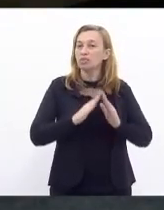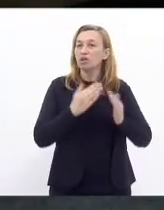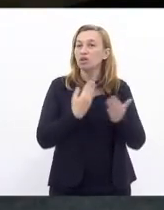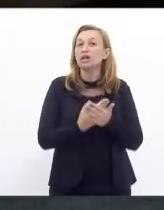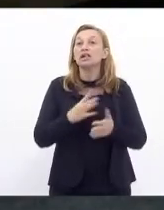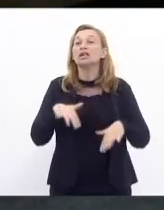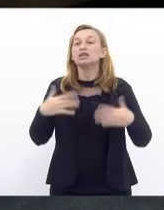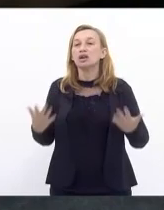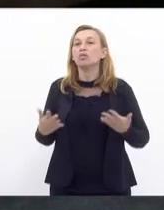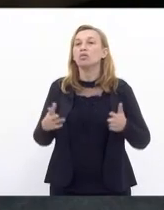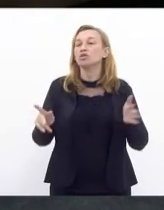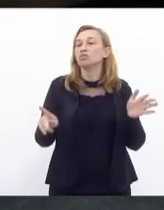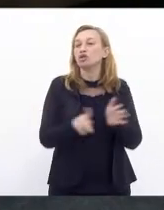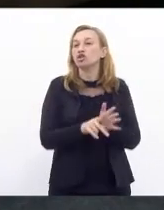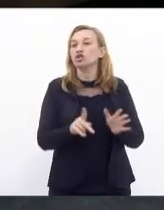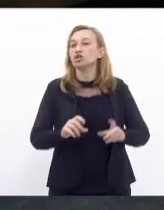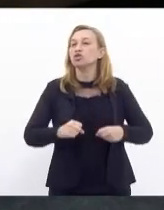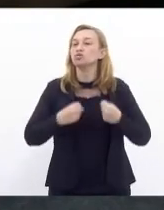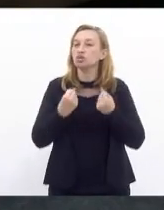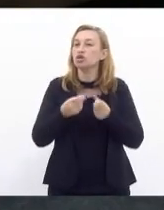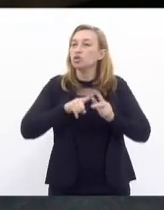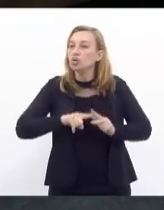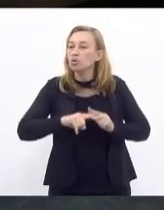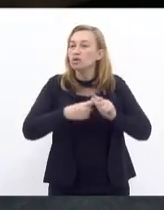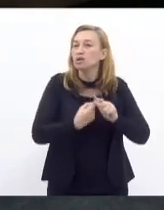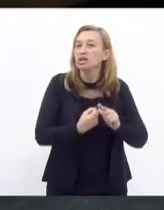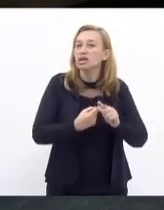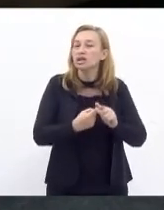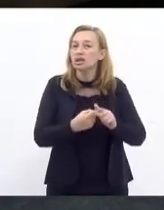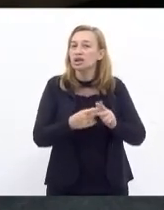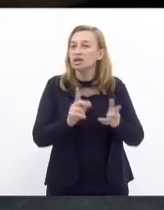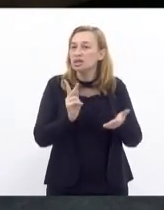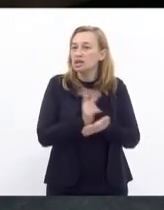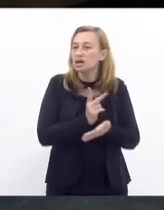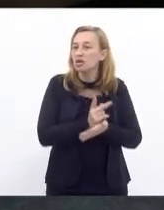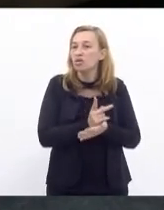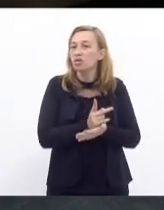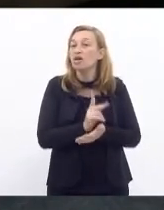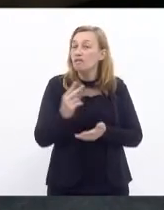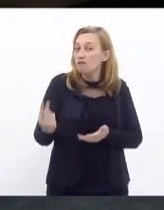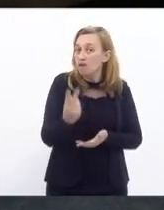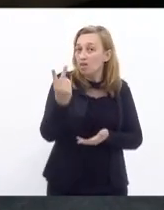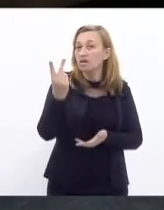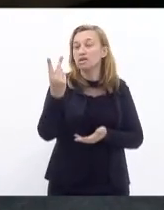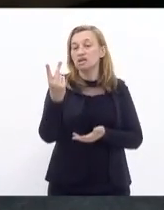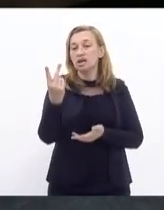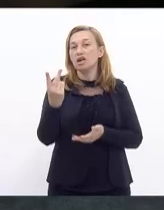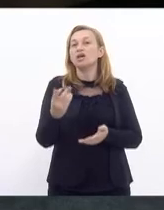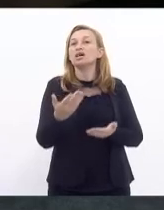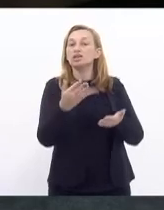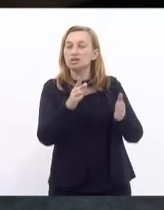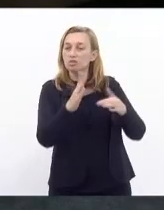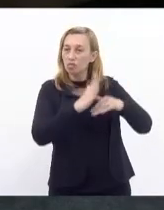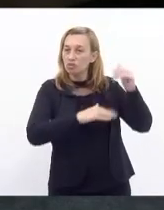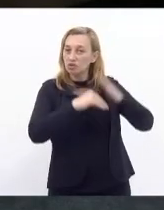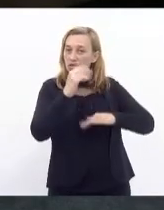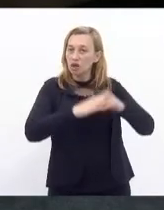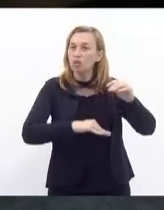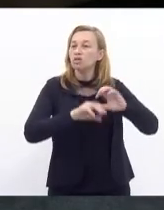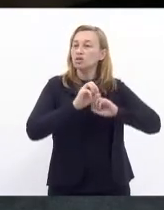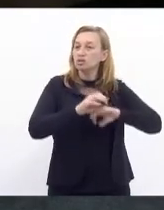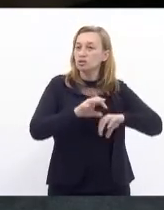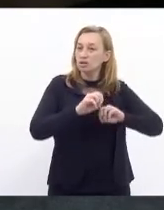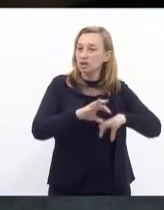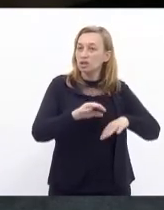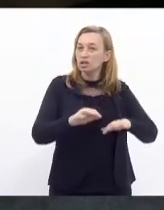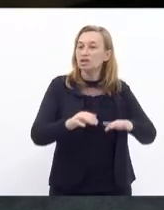com esse projeto, a gente busca corrigir essa distorção, ao mesmo tempo valorizar esse profissional de educação que